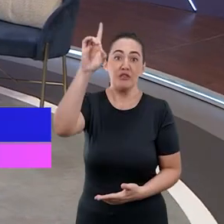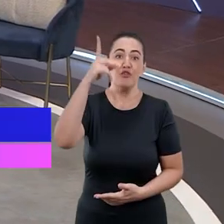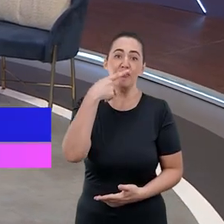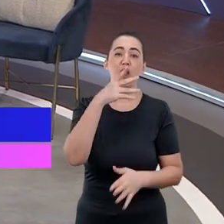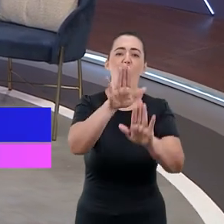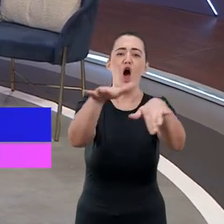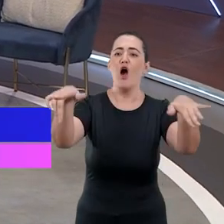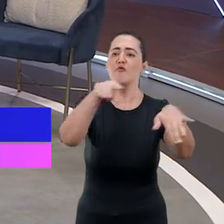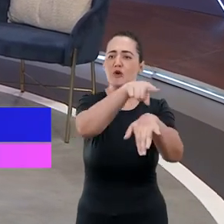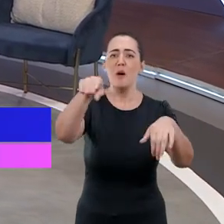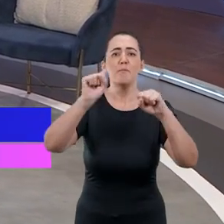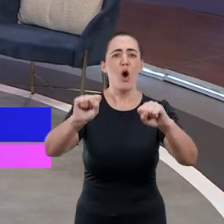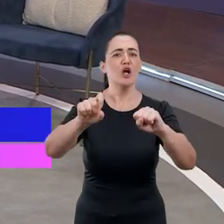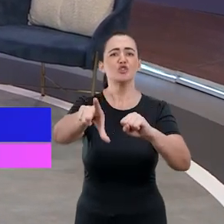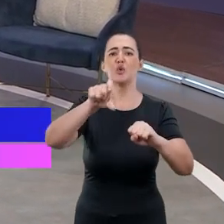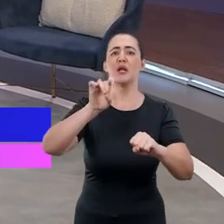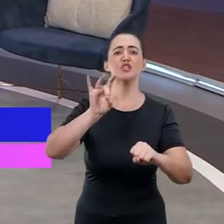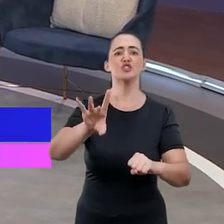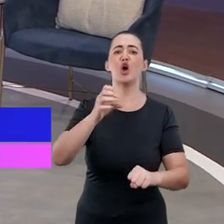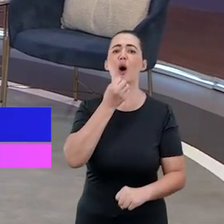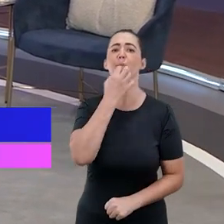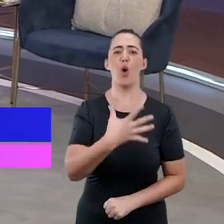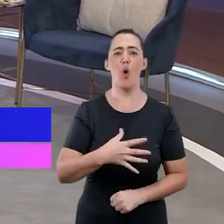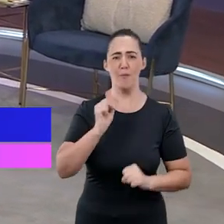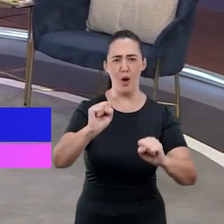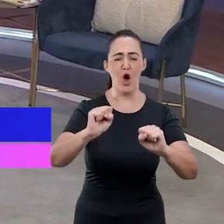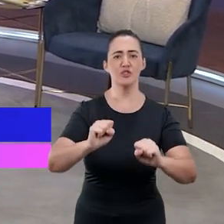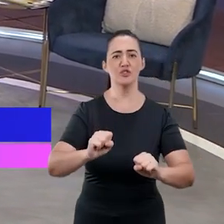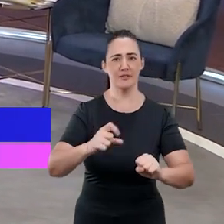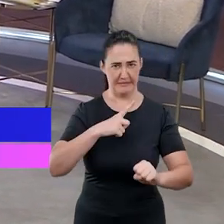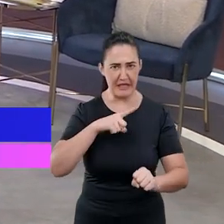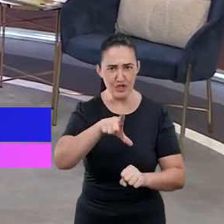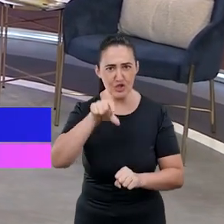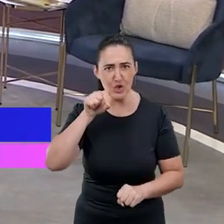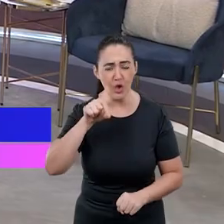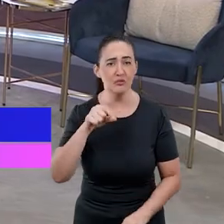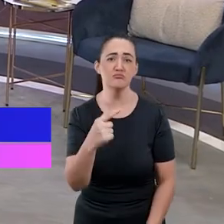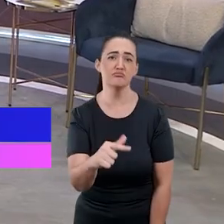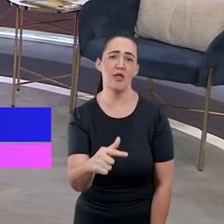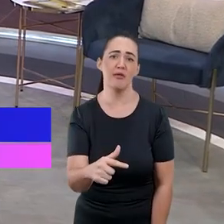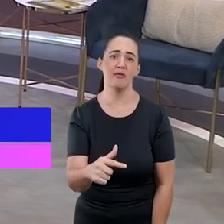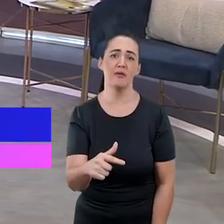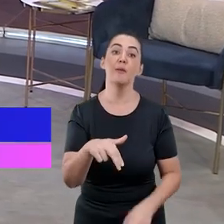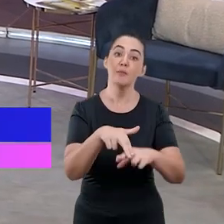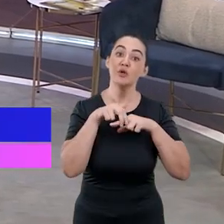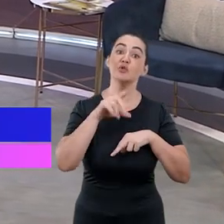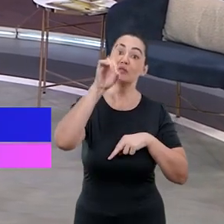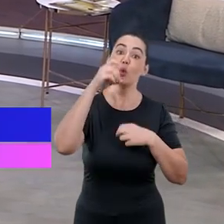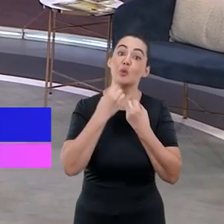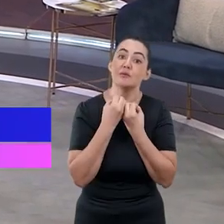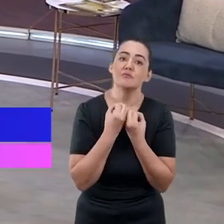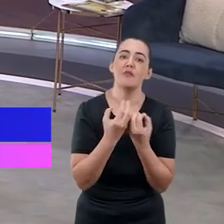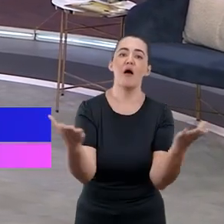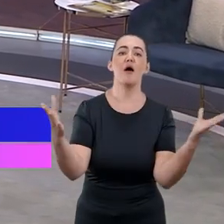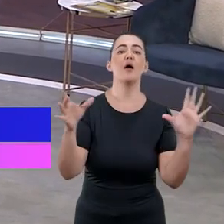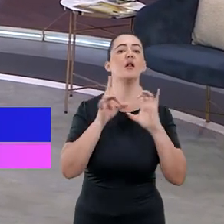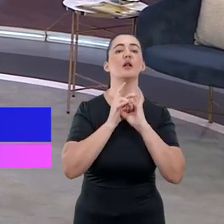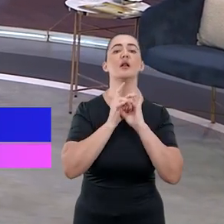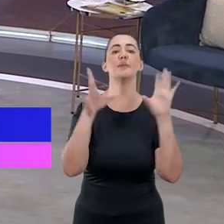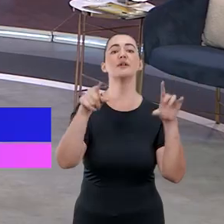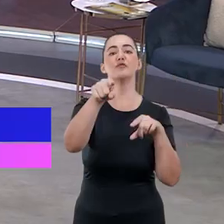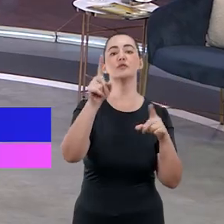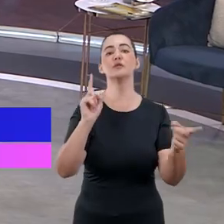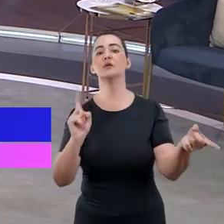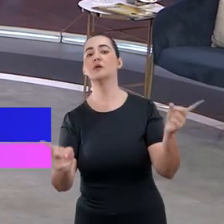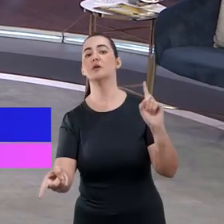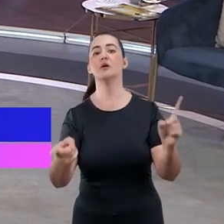livre. E quando Deus compartilha conosco aquilo que Ele é, o amor, Ele tem que nos dar essa liberdade. Isso